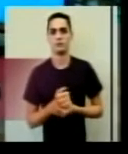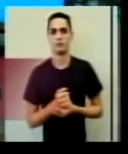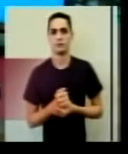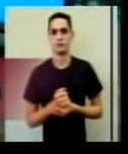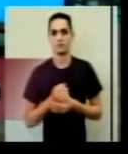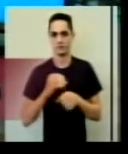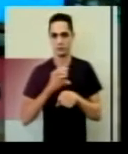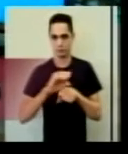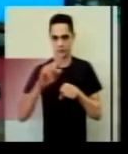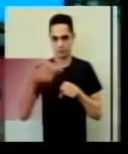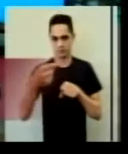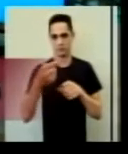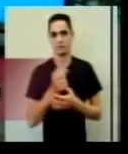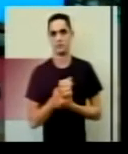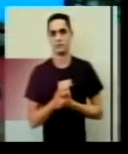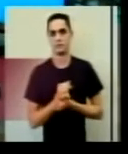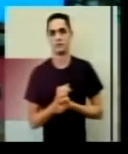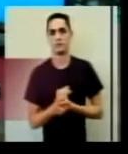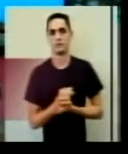Volta anterior, por favor.